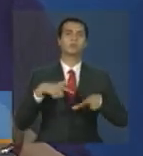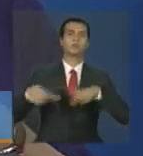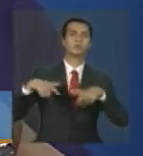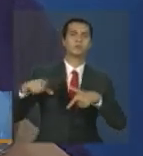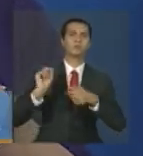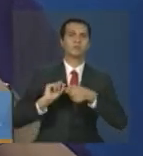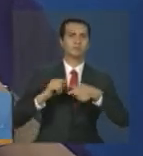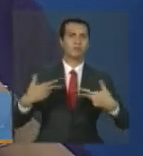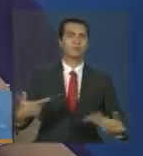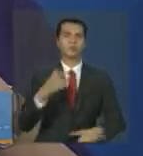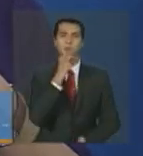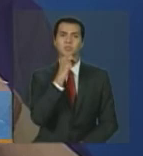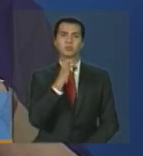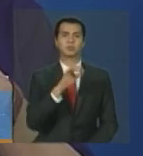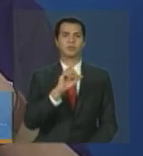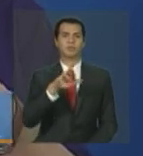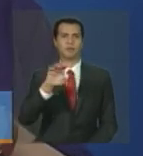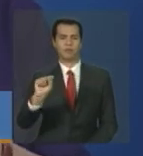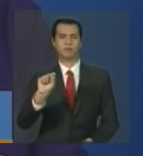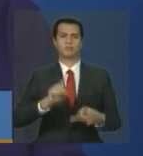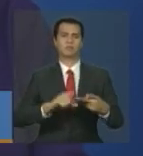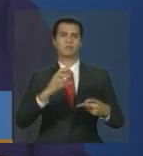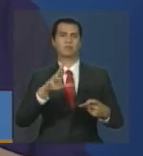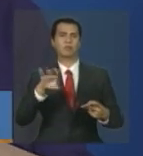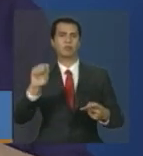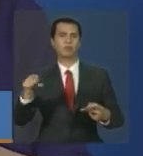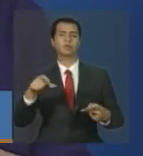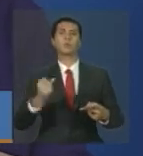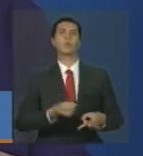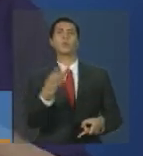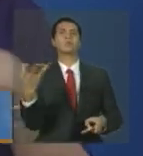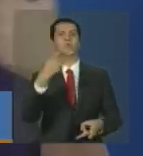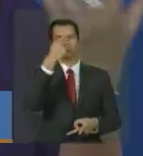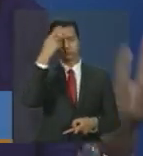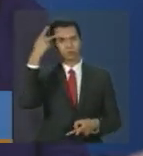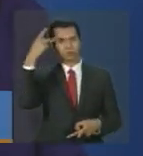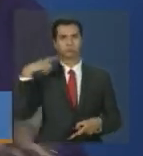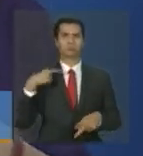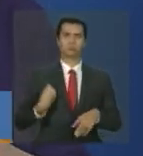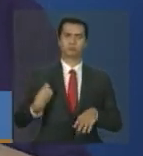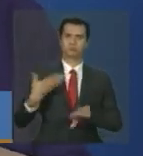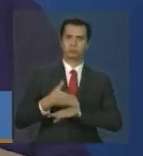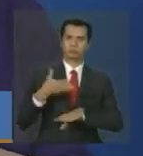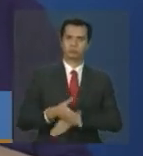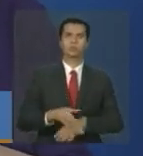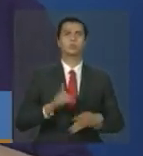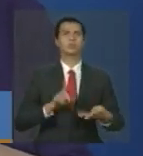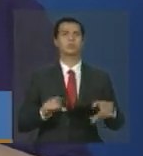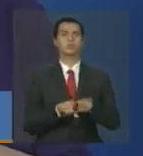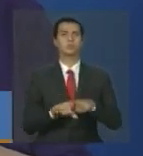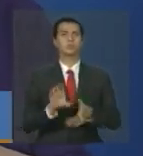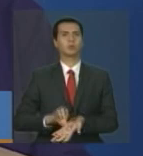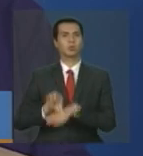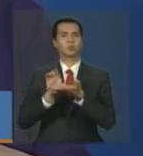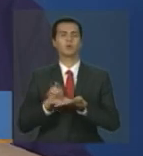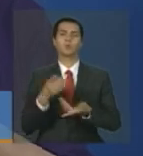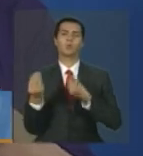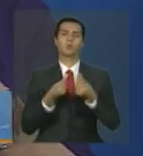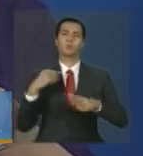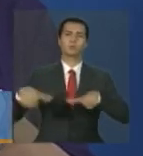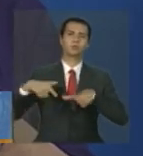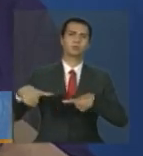exemplo Crazy o creas os creas o volume de atendimento lá no Concelho a dinâmica de funcionamento na